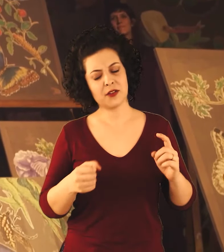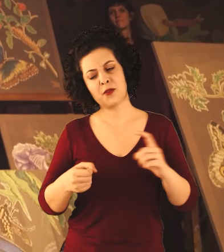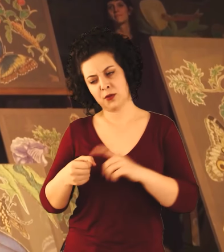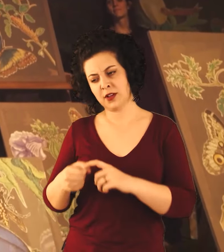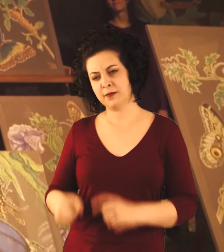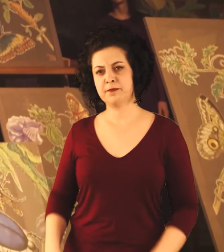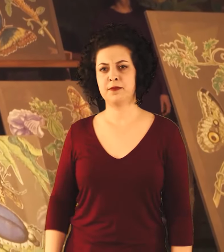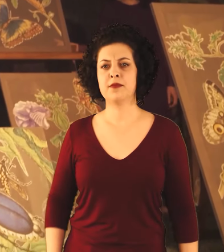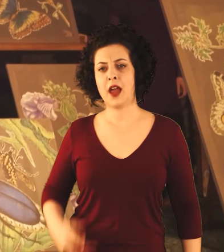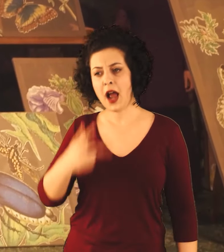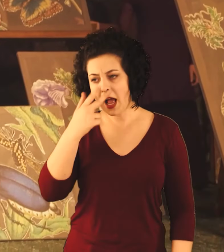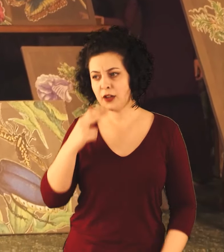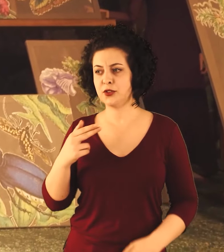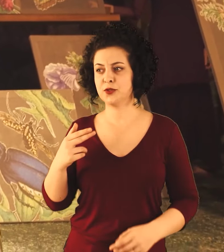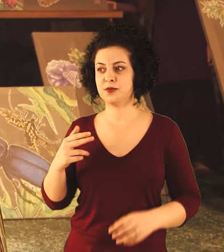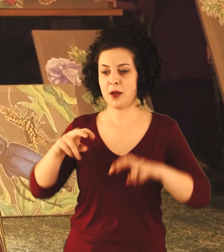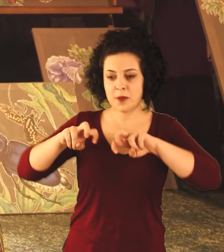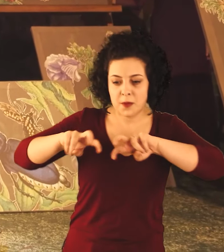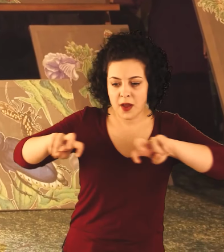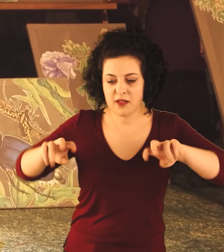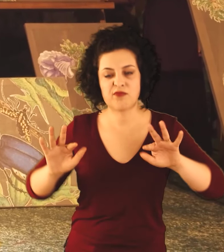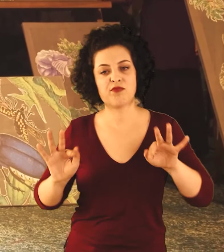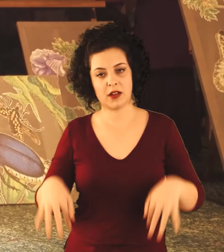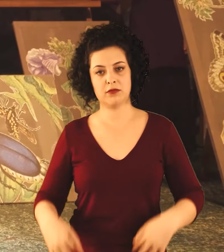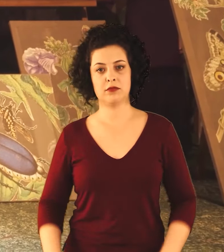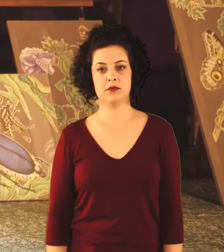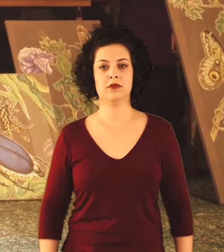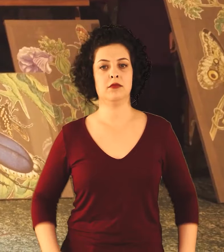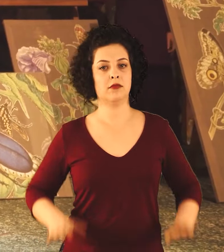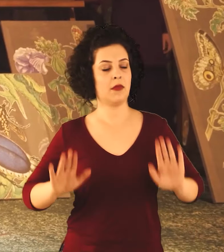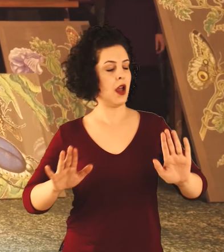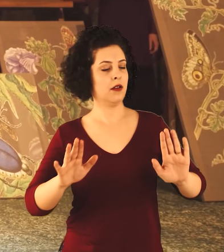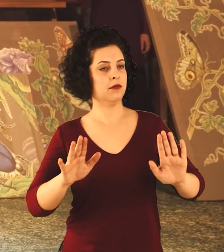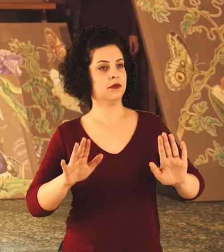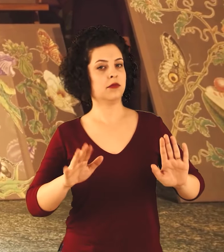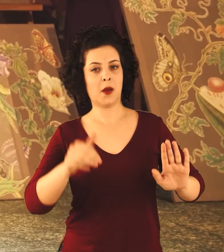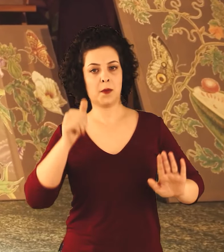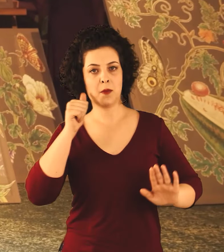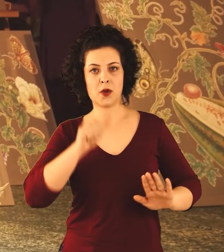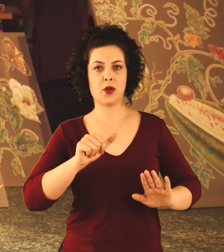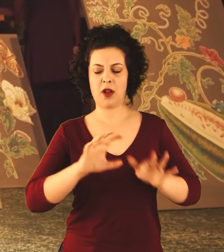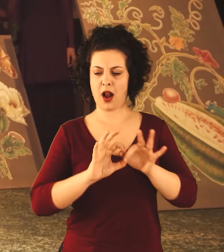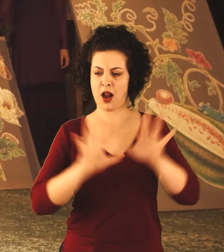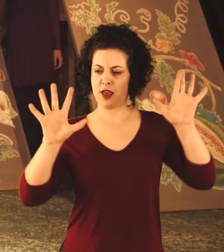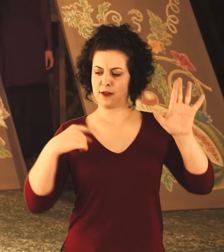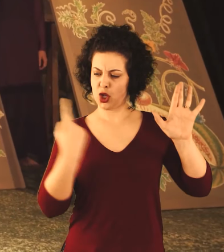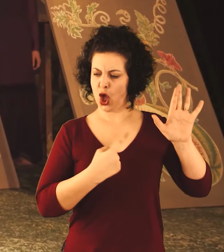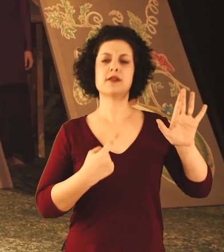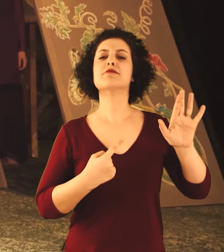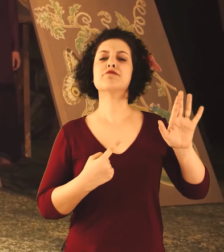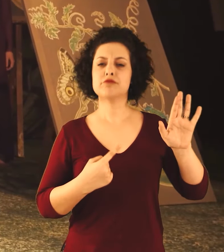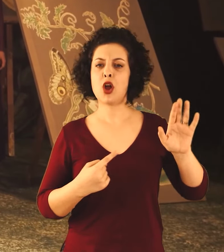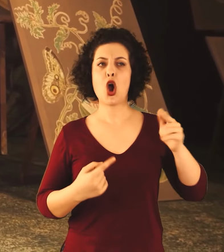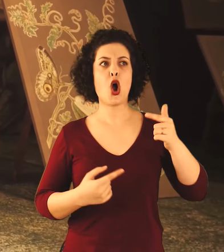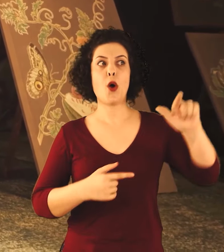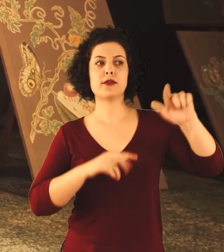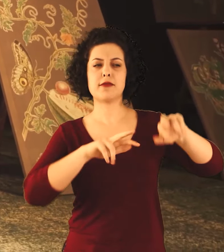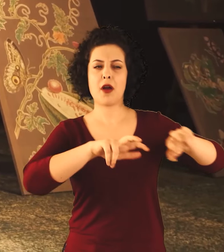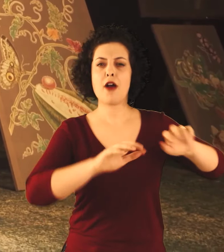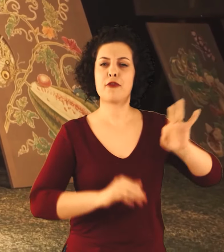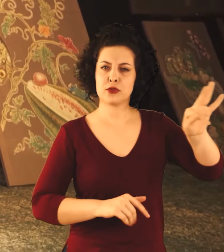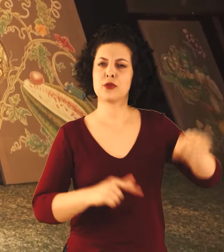casa, mãe. Acho que a nossa aventura aqui chegou ao fim. Não. Para mulheres de espírito livre como o nosso, muitas